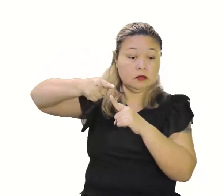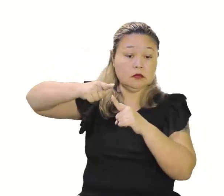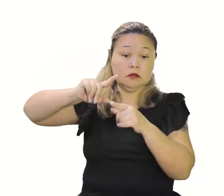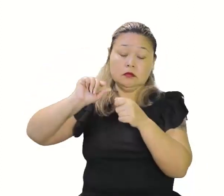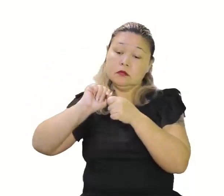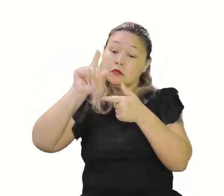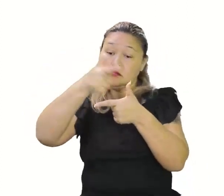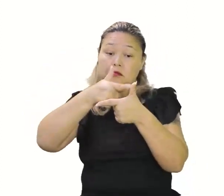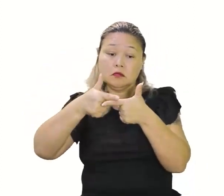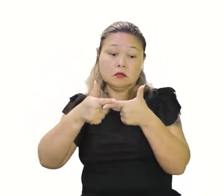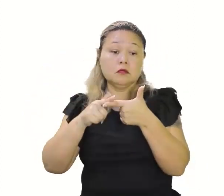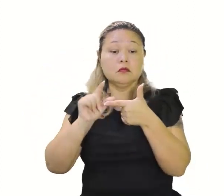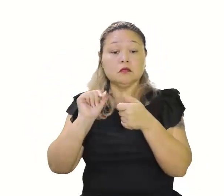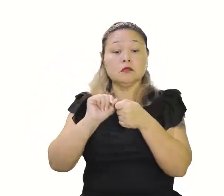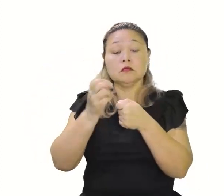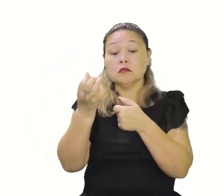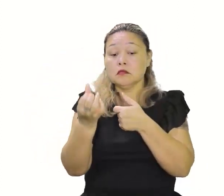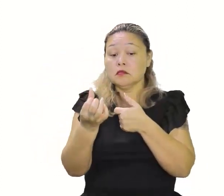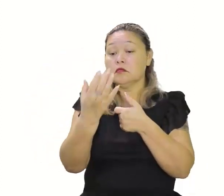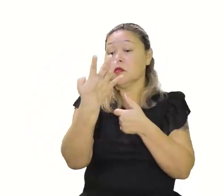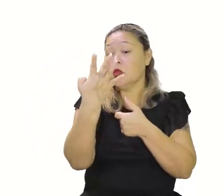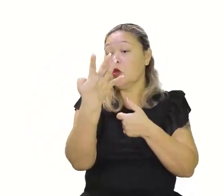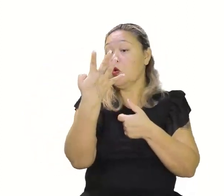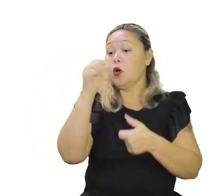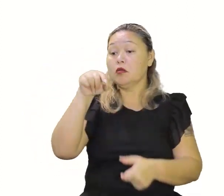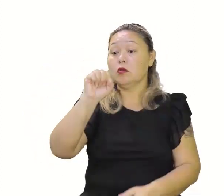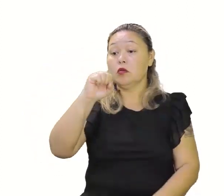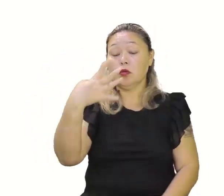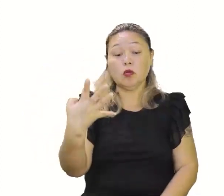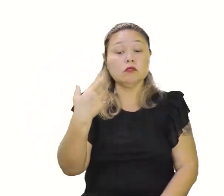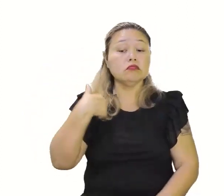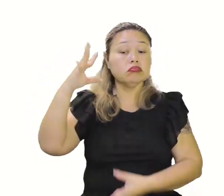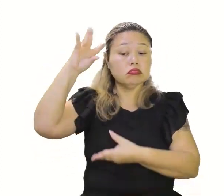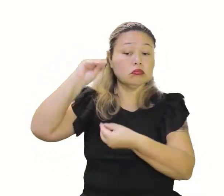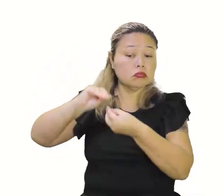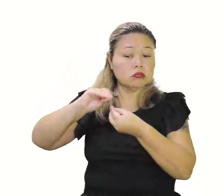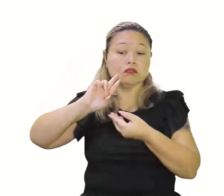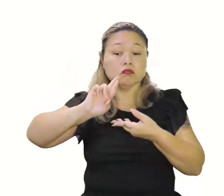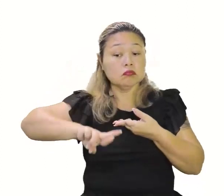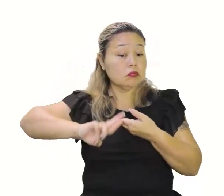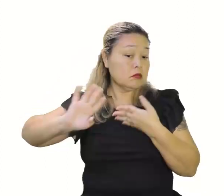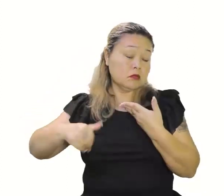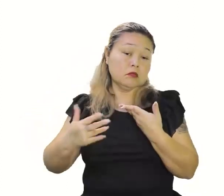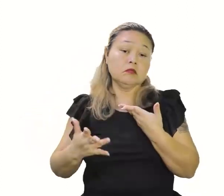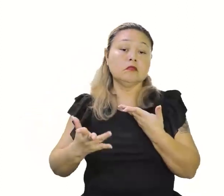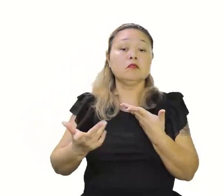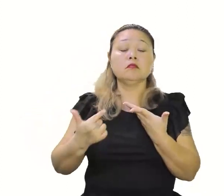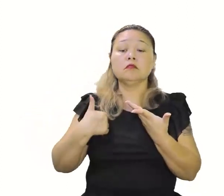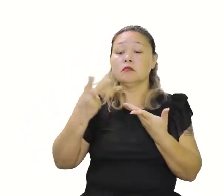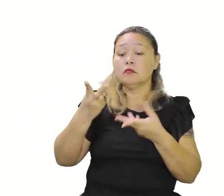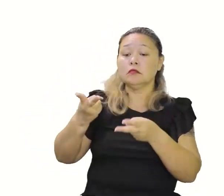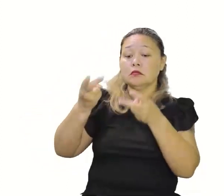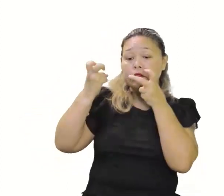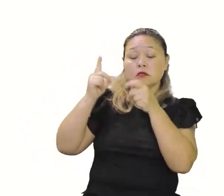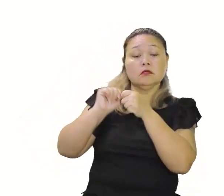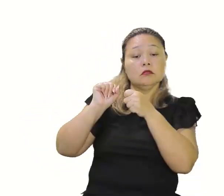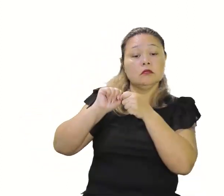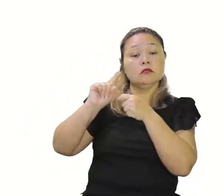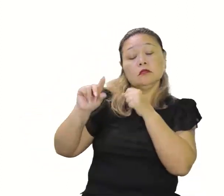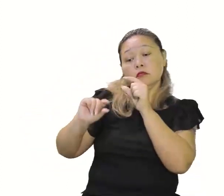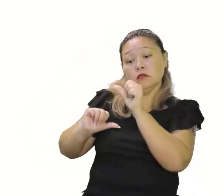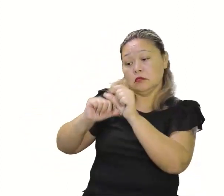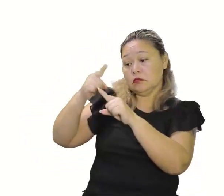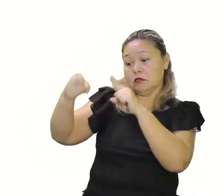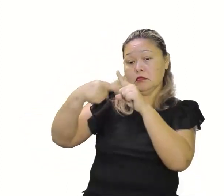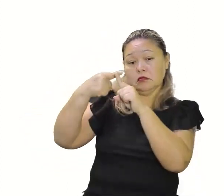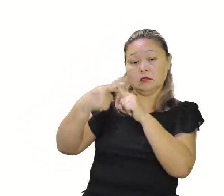dividir o 6 por 4,84. Quem já usa o raciocínio lógico para ir fazendo, né? Já percebeu que a hora que eu multiplicar